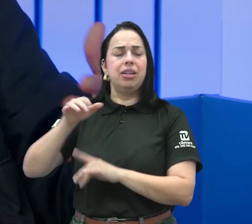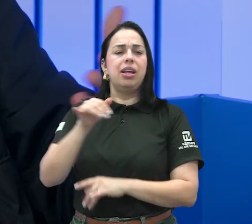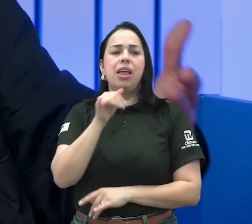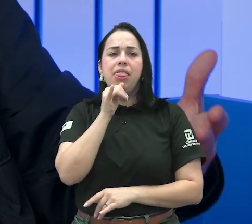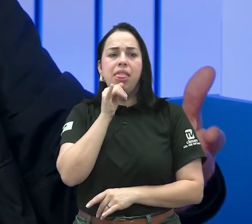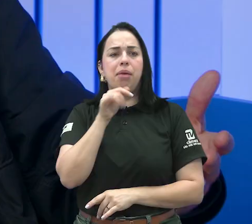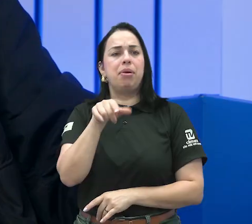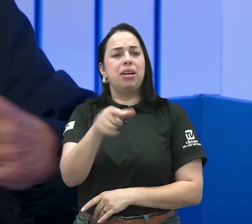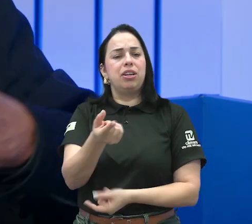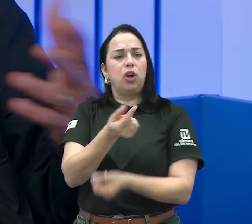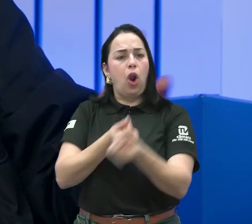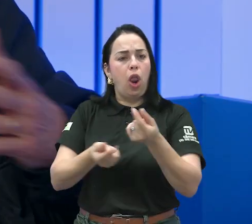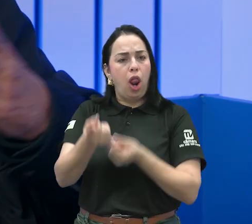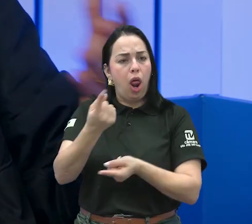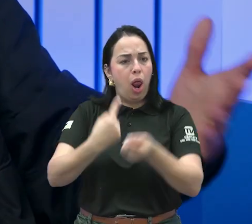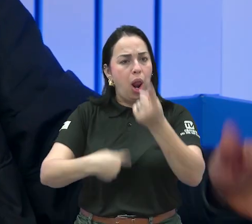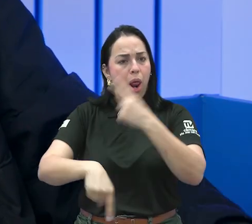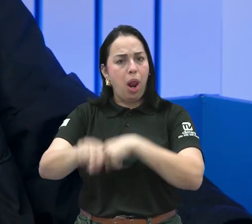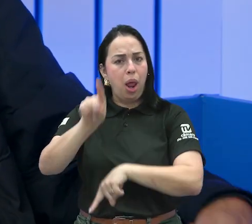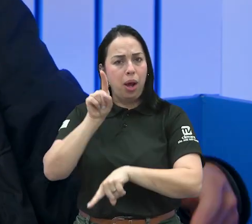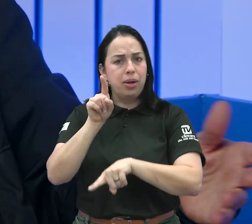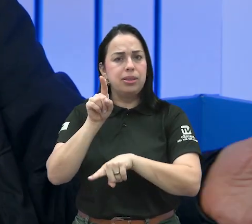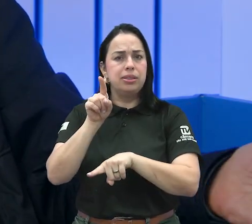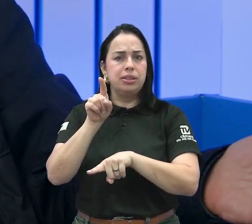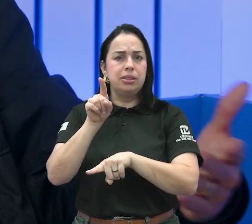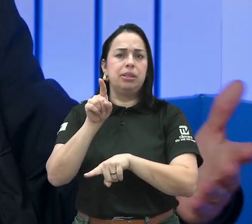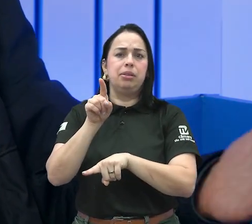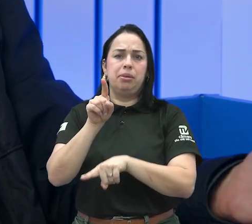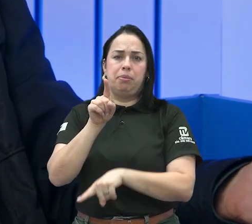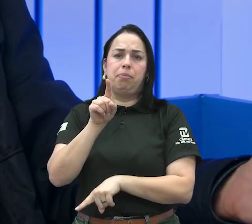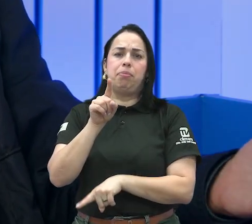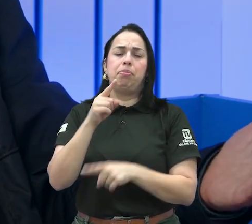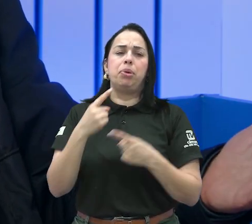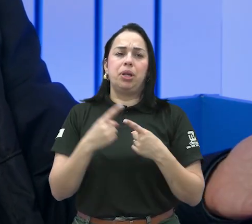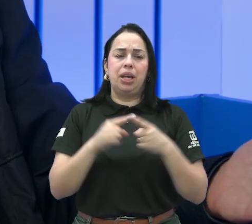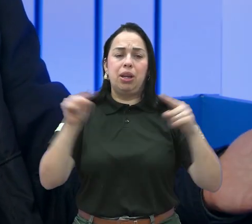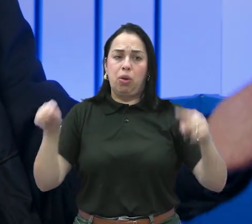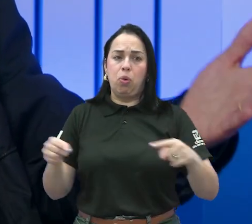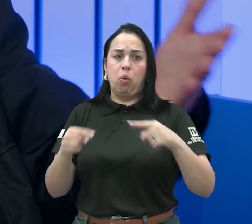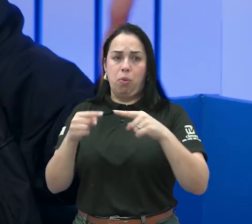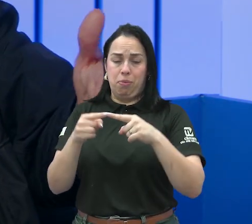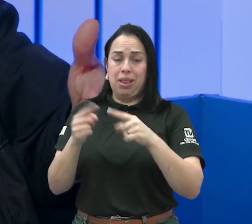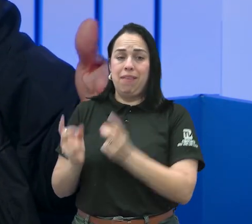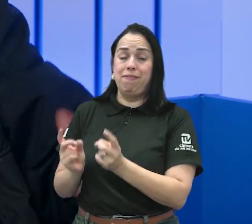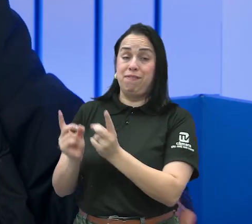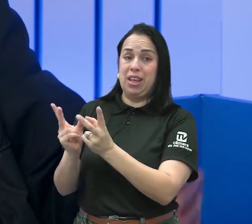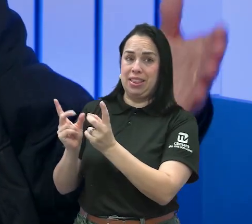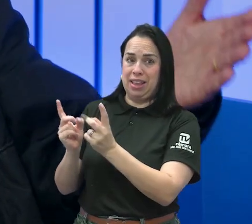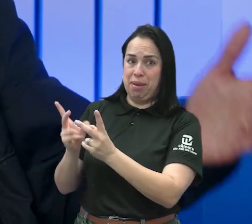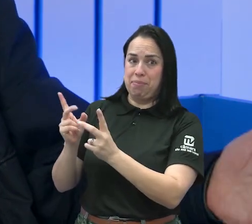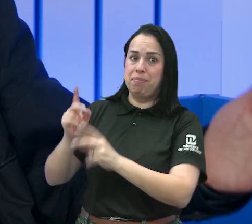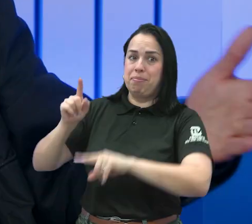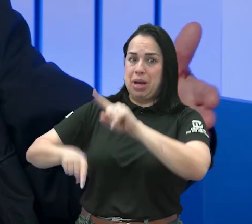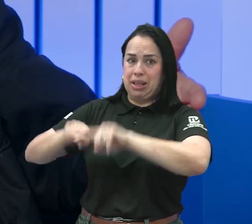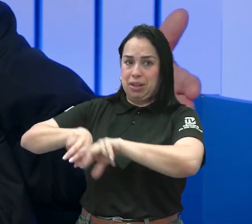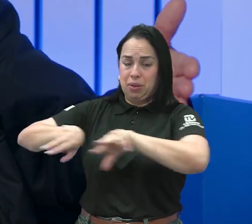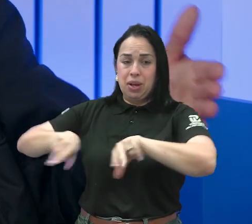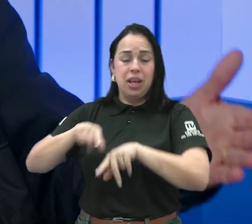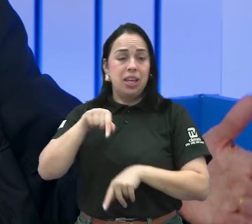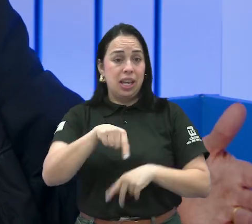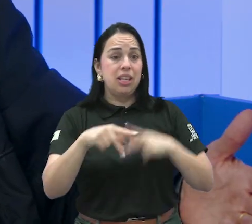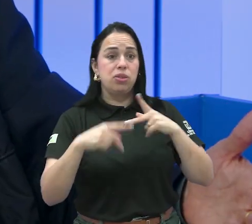tem um crescimento econômico, geralmente marcada pelo crescimento do PIB, Produto Interno Bruto, e São José tem um